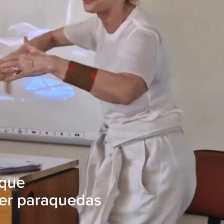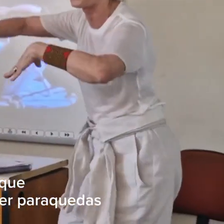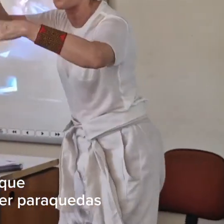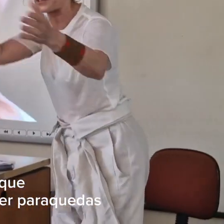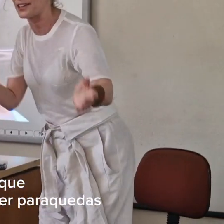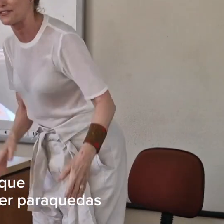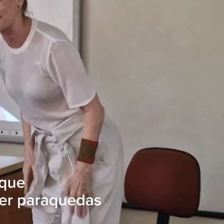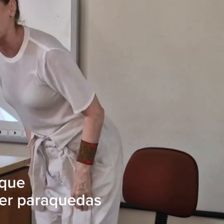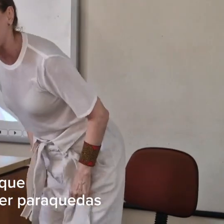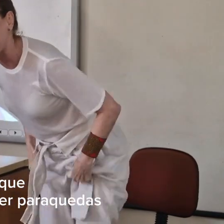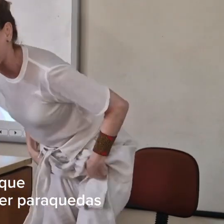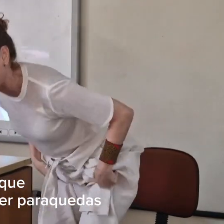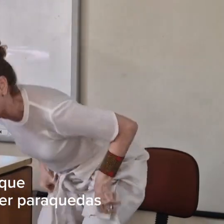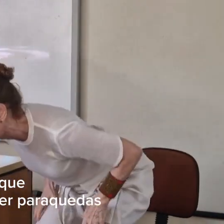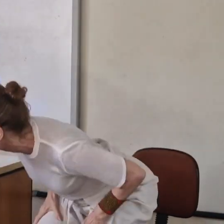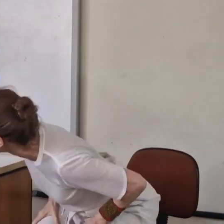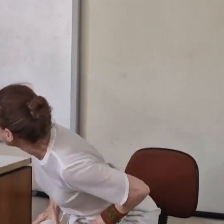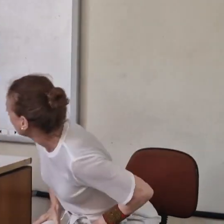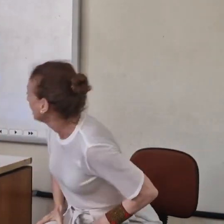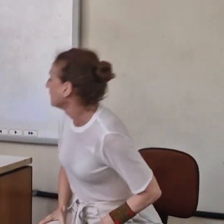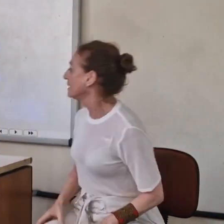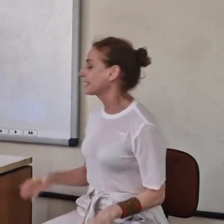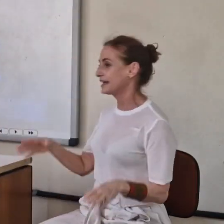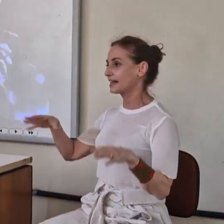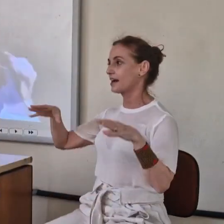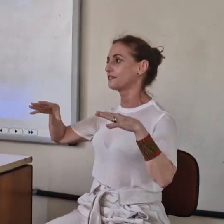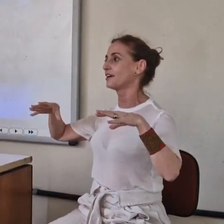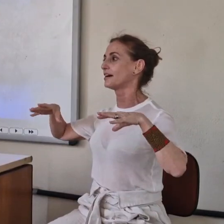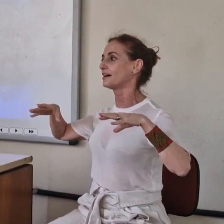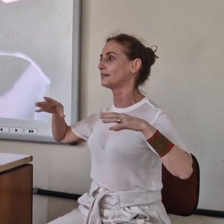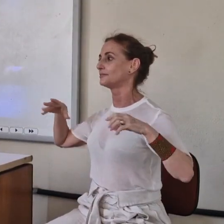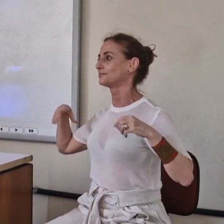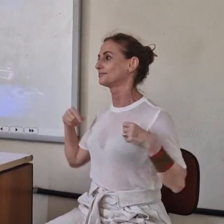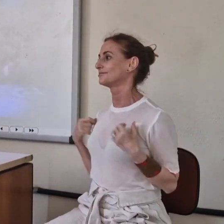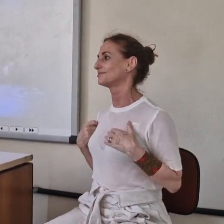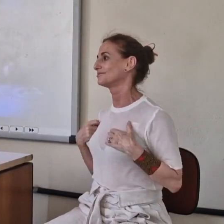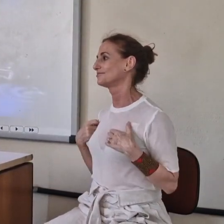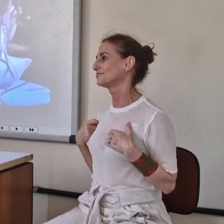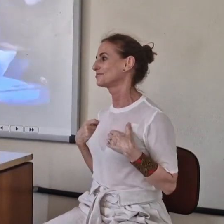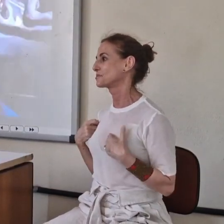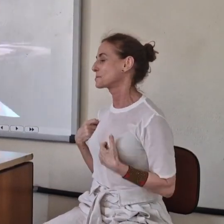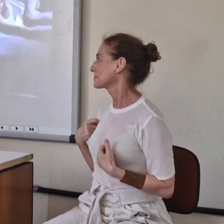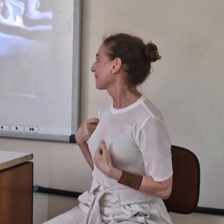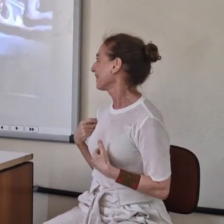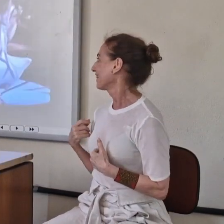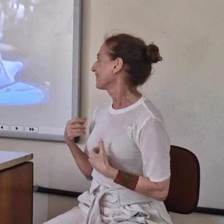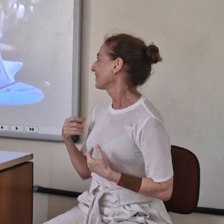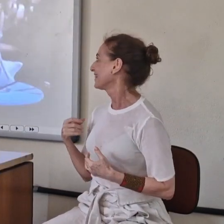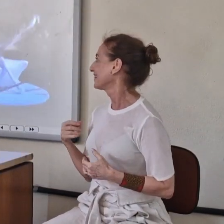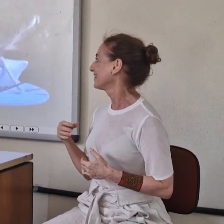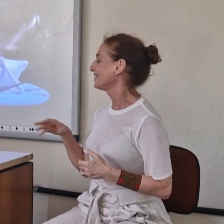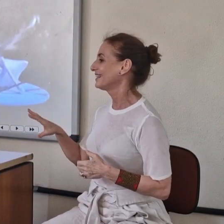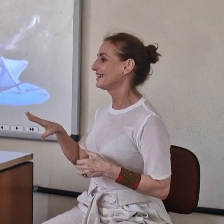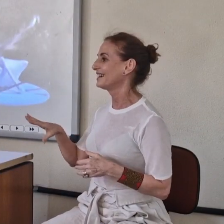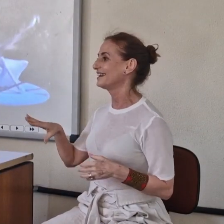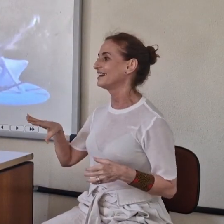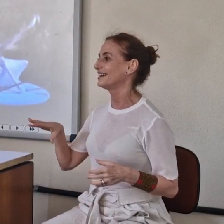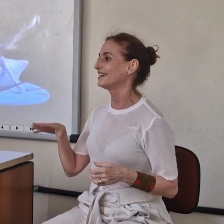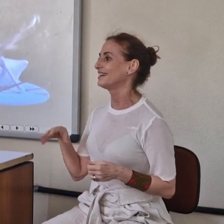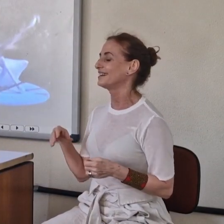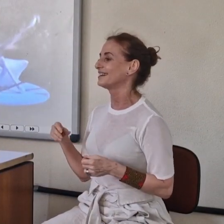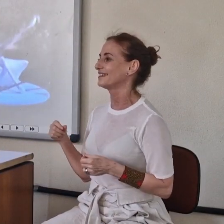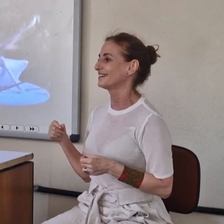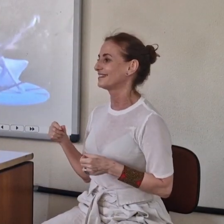isso. Aí todo mundo aprendeu a fazer o paraquedas. E quem tava... imitando um pouco do movimento da sandália.